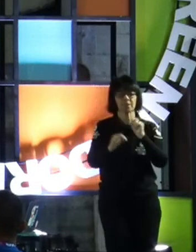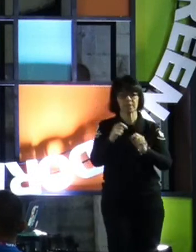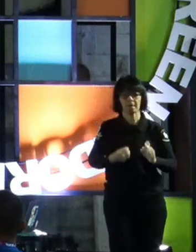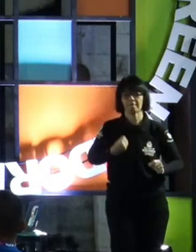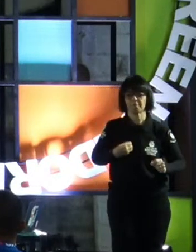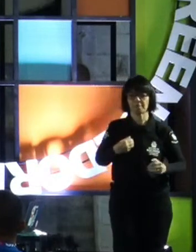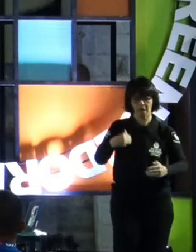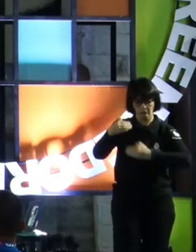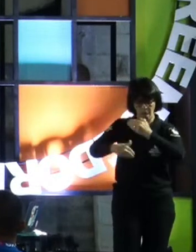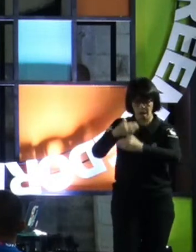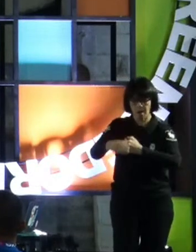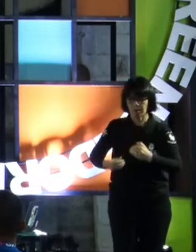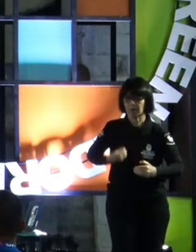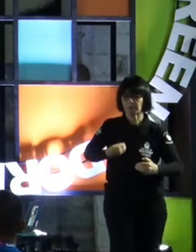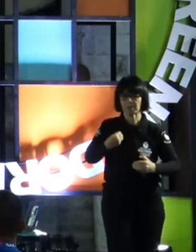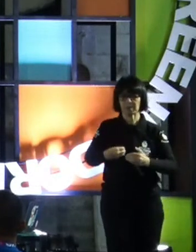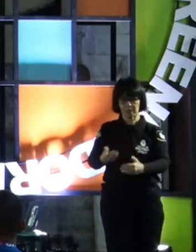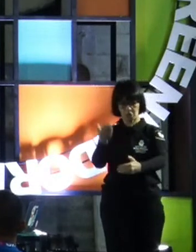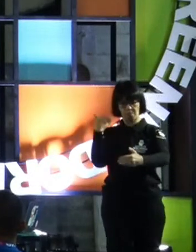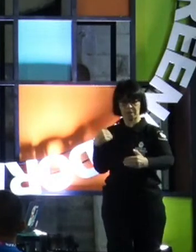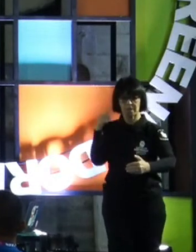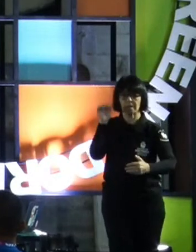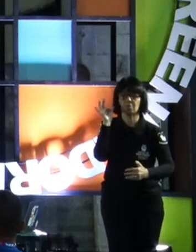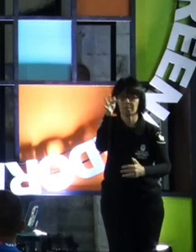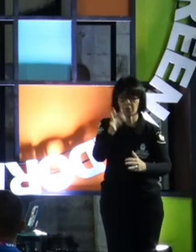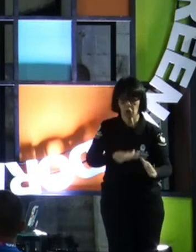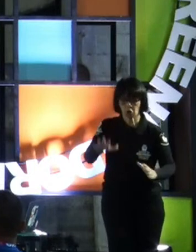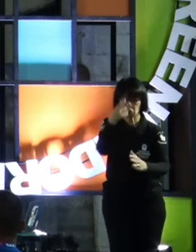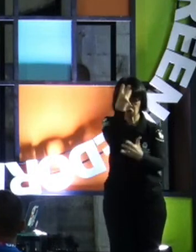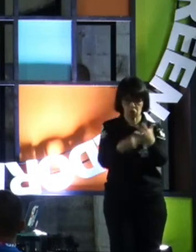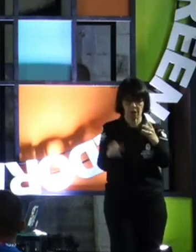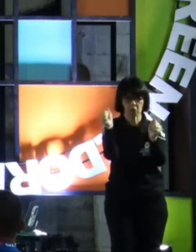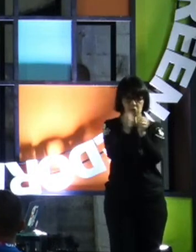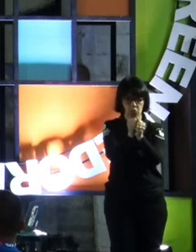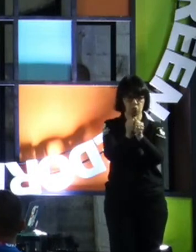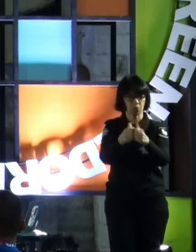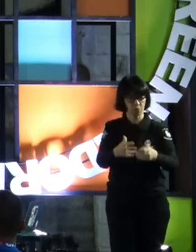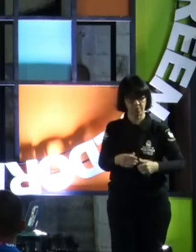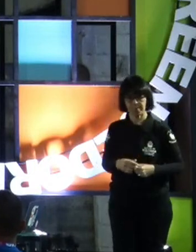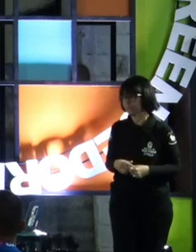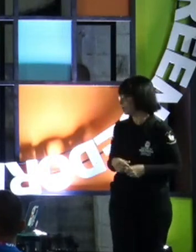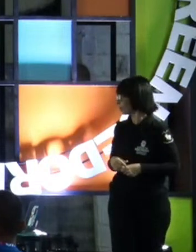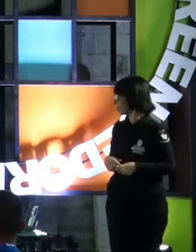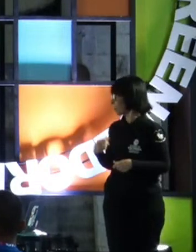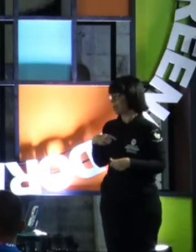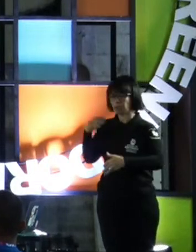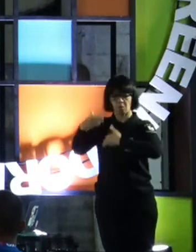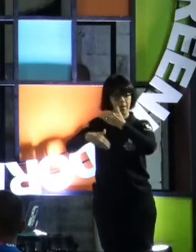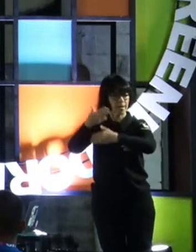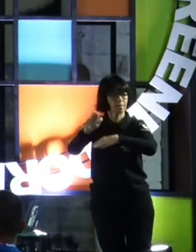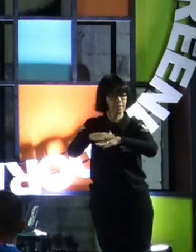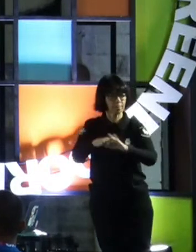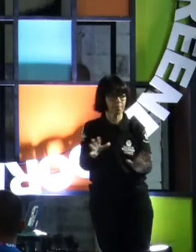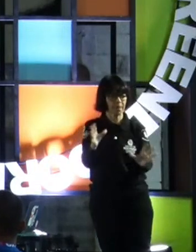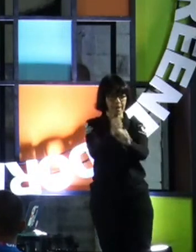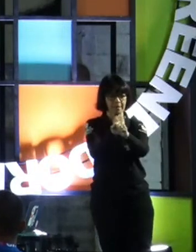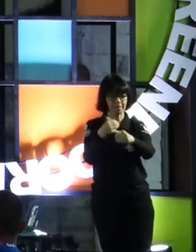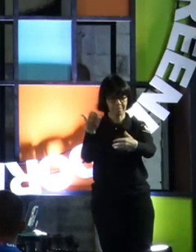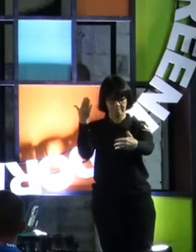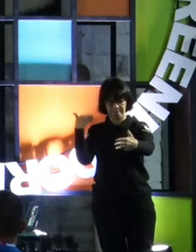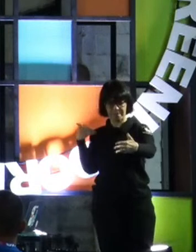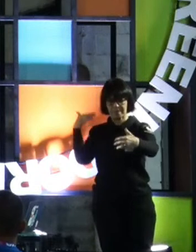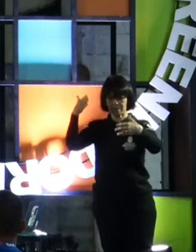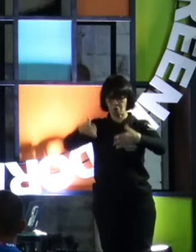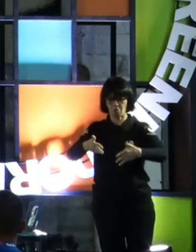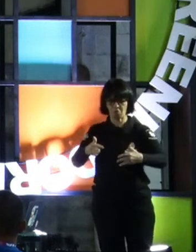viver o tempo todo, presente, passado e futuro misturado. Essa tatuagem é sobre isso também. o tempo, essa mistura de passado,